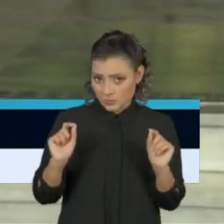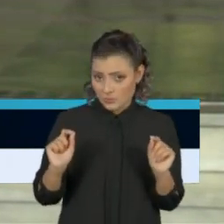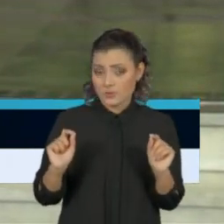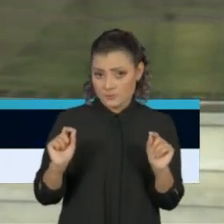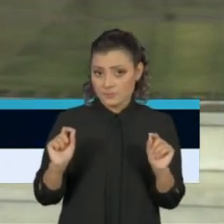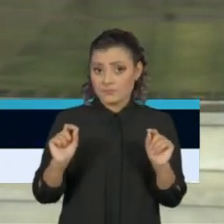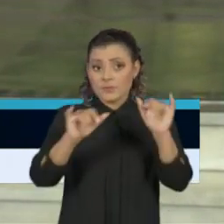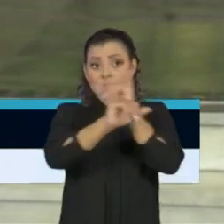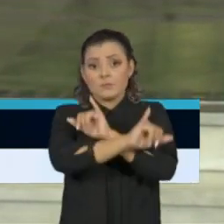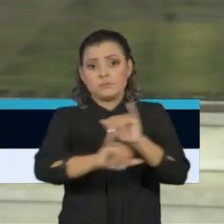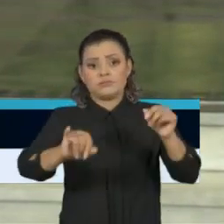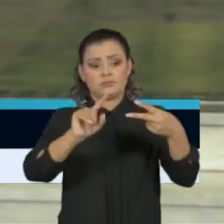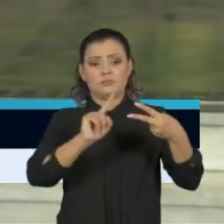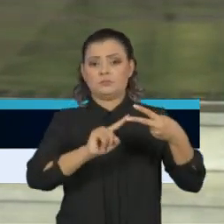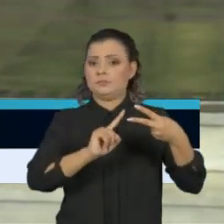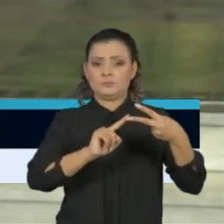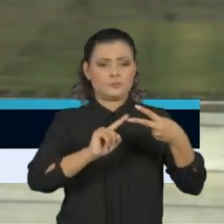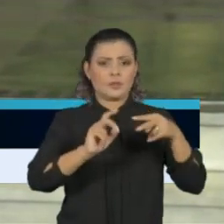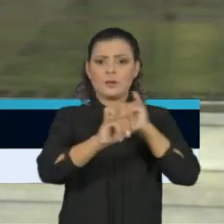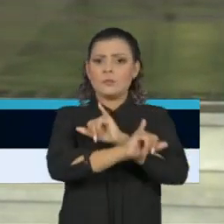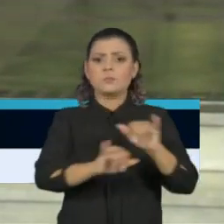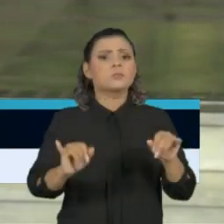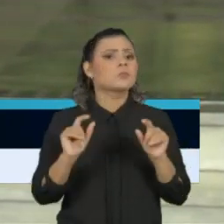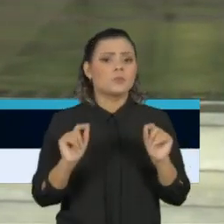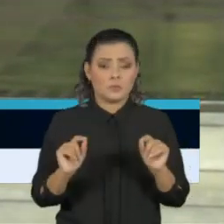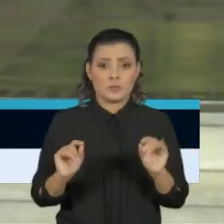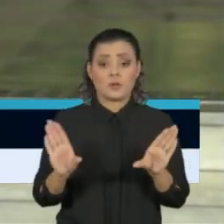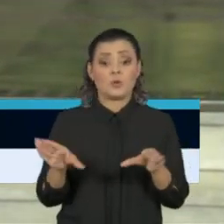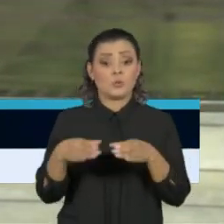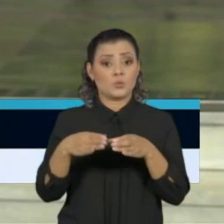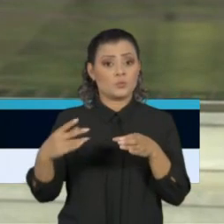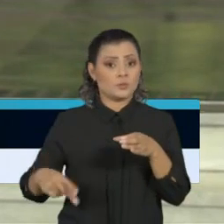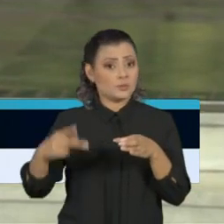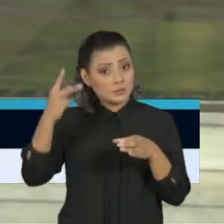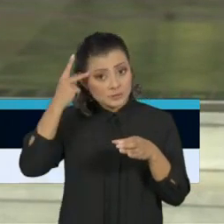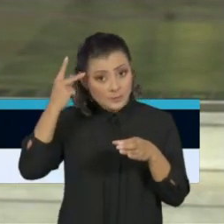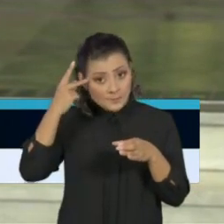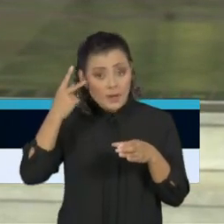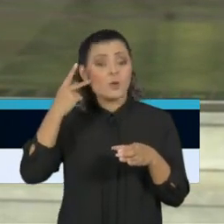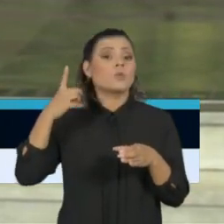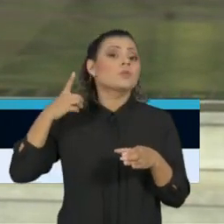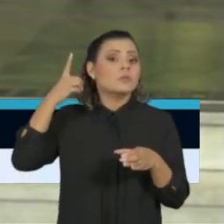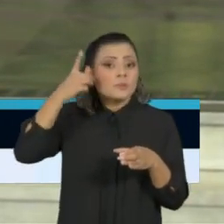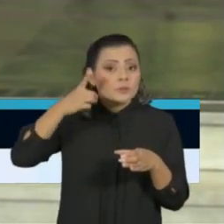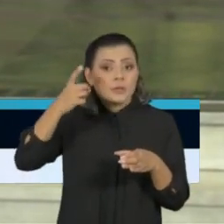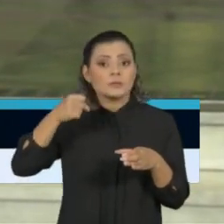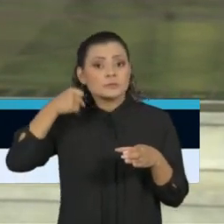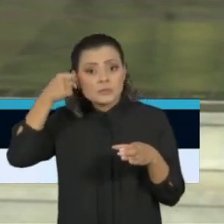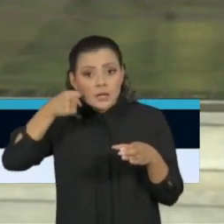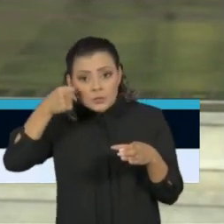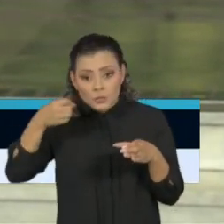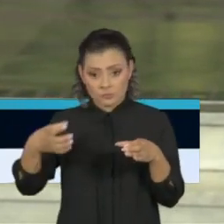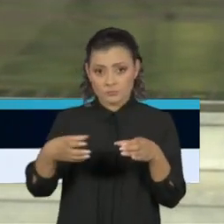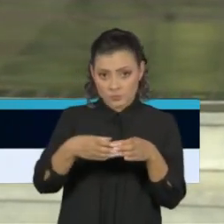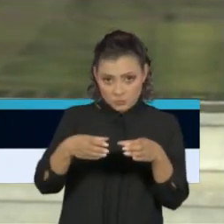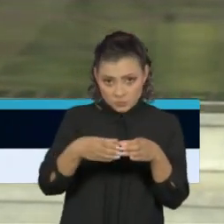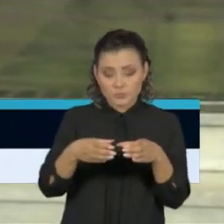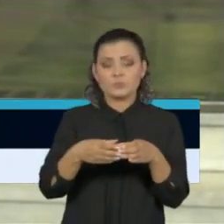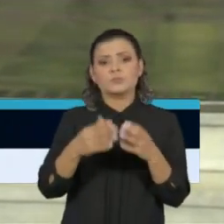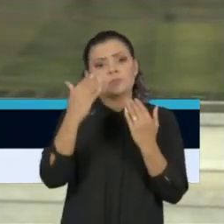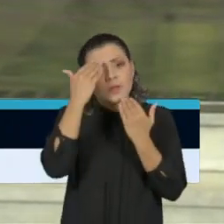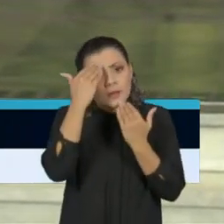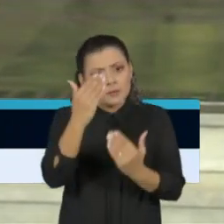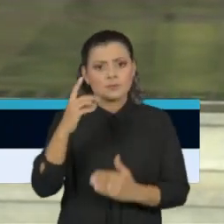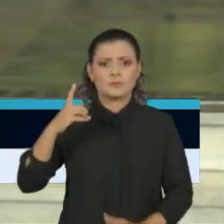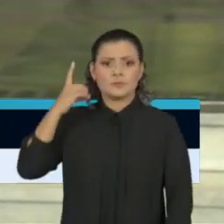segundo o anúncio do governo do estado de São Paulo, a bancada paulista de deputados e senadores, e aqui eu queria agradecer ao